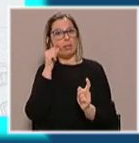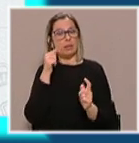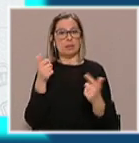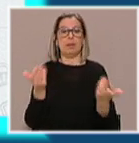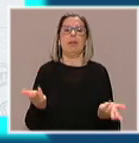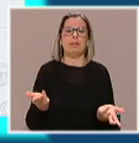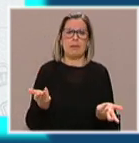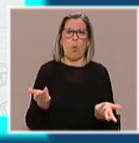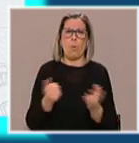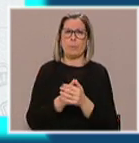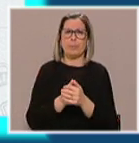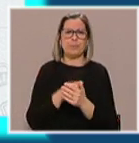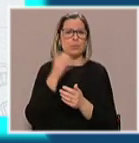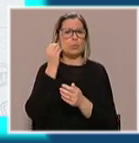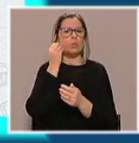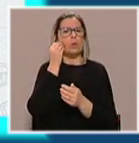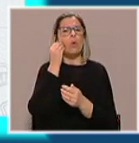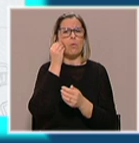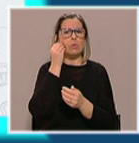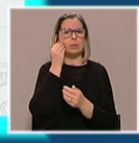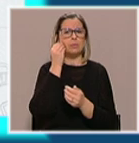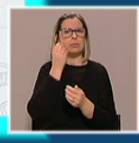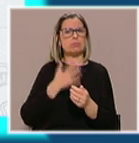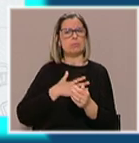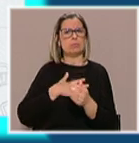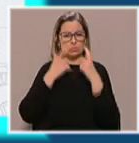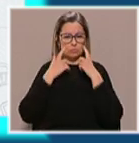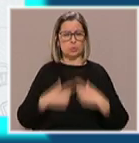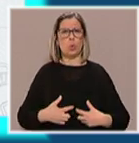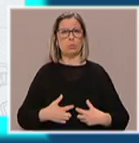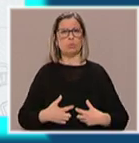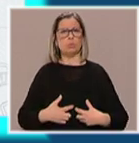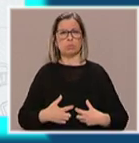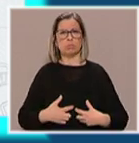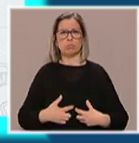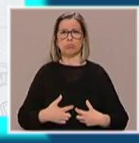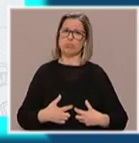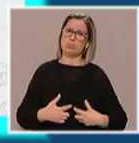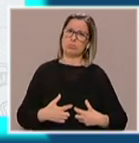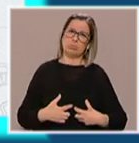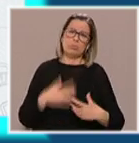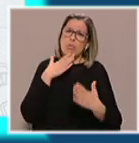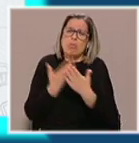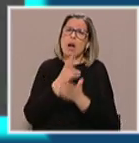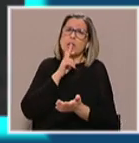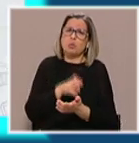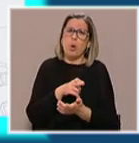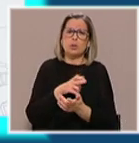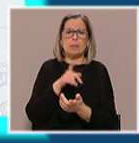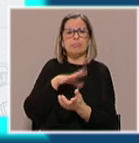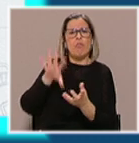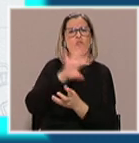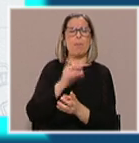perceber de que forma é que o organismo reage e compreendermos estes mesmos